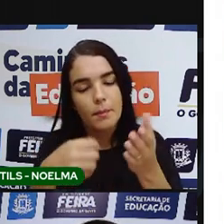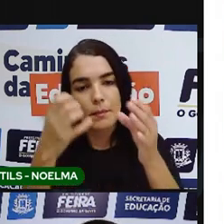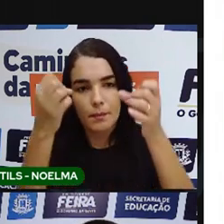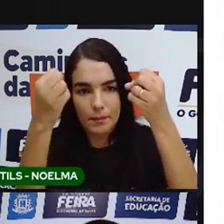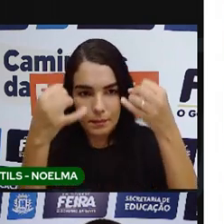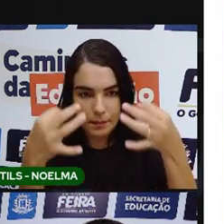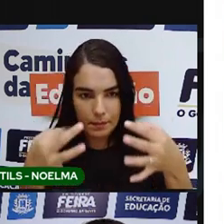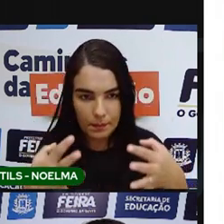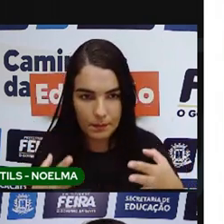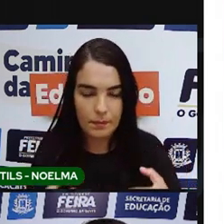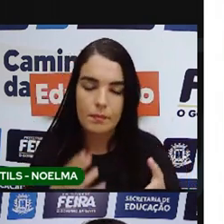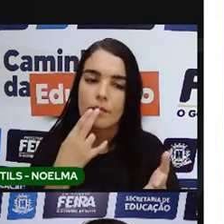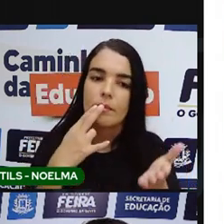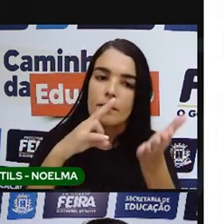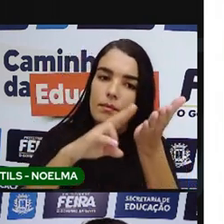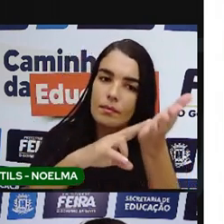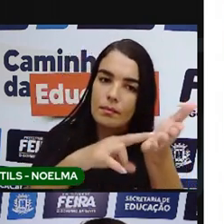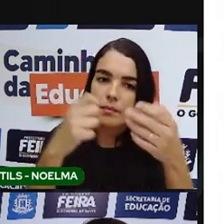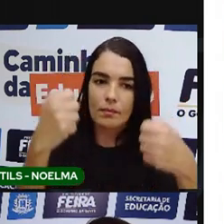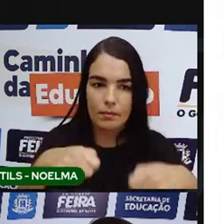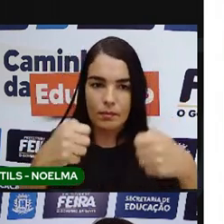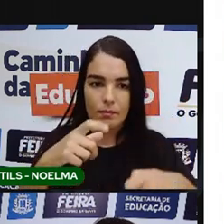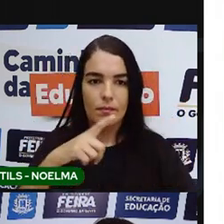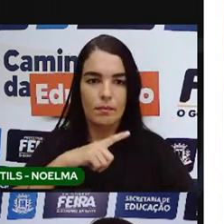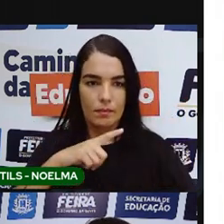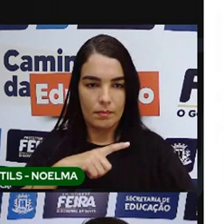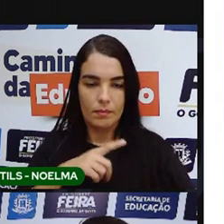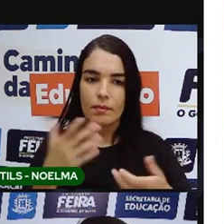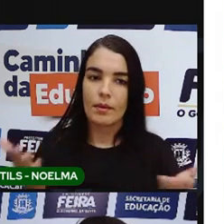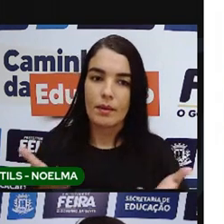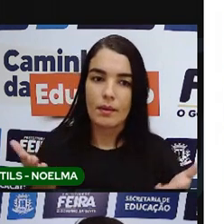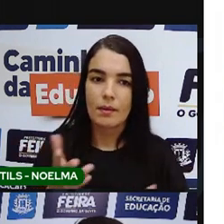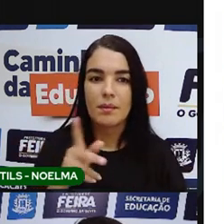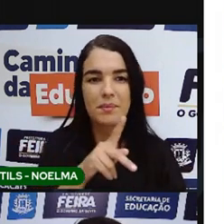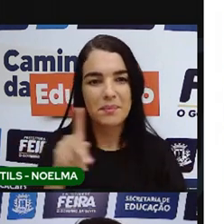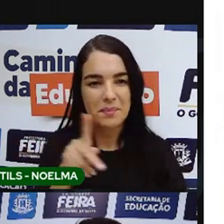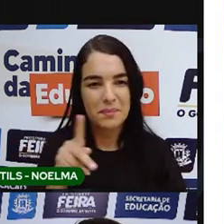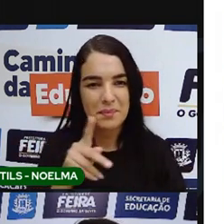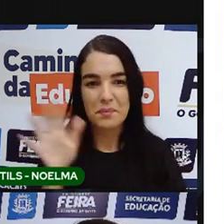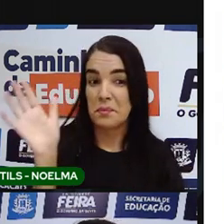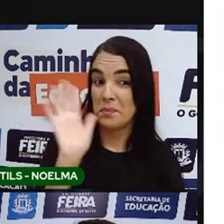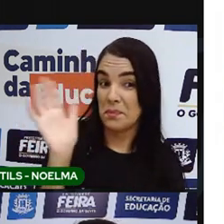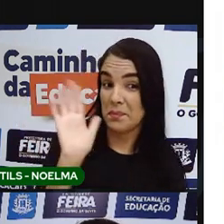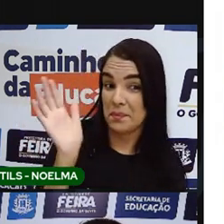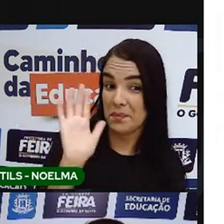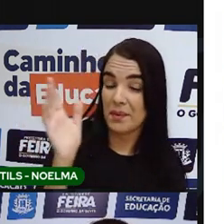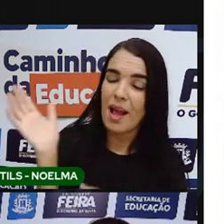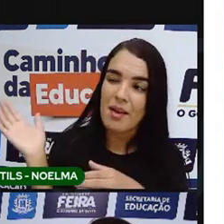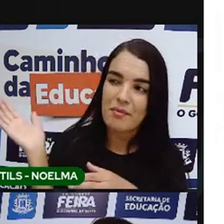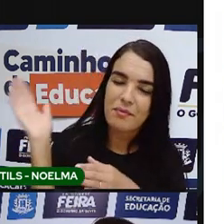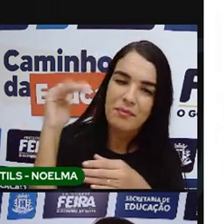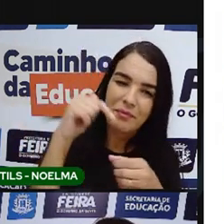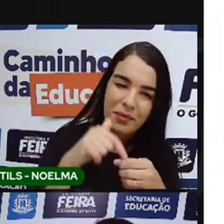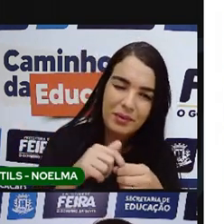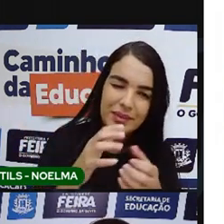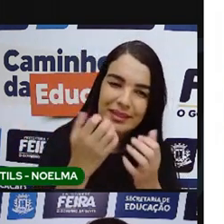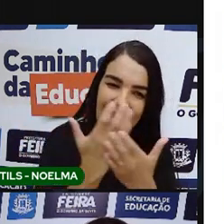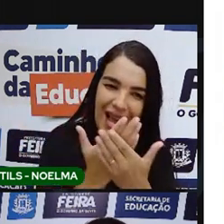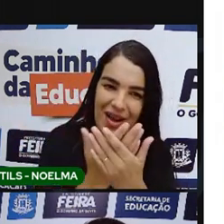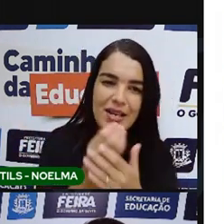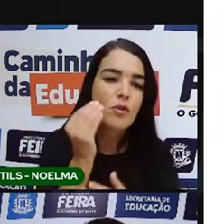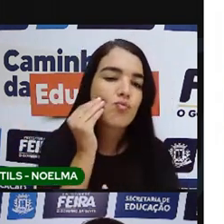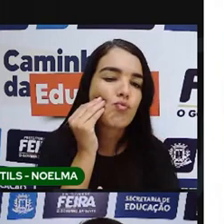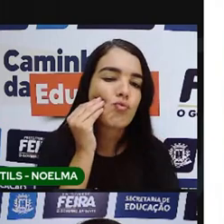os itens que deve ter em contato aí no canal até a próxima vai ser daqui a pouquinho eu volto com mais uma